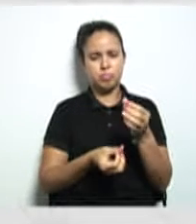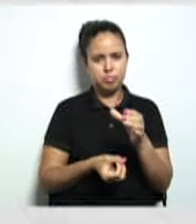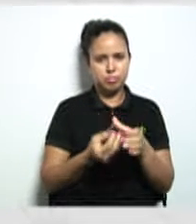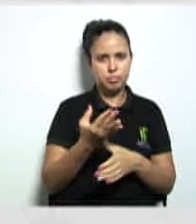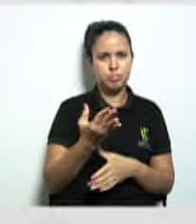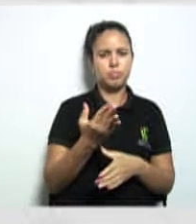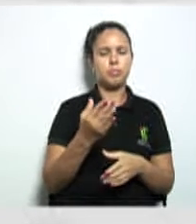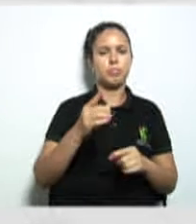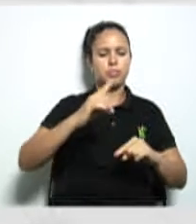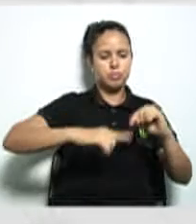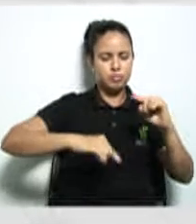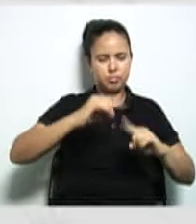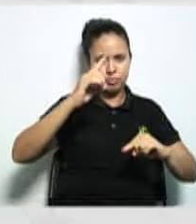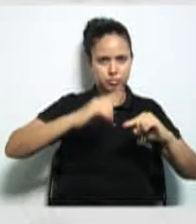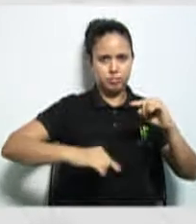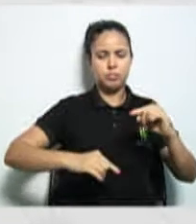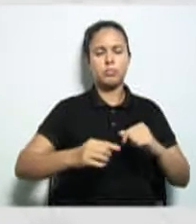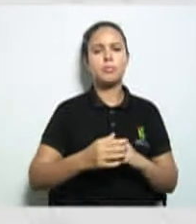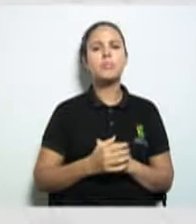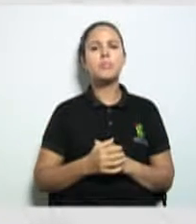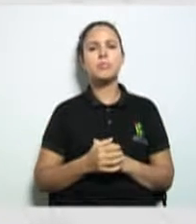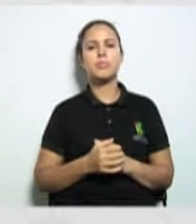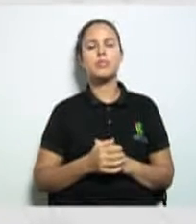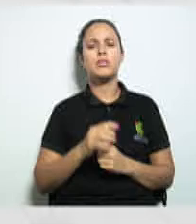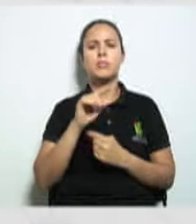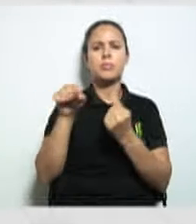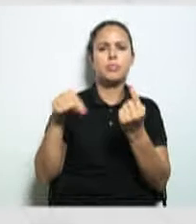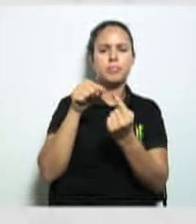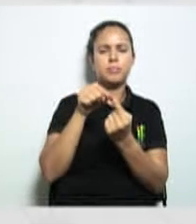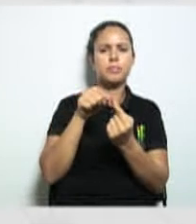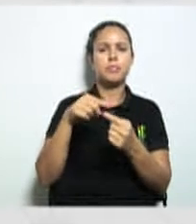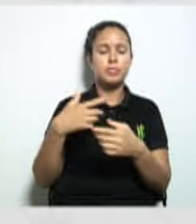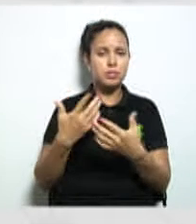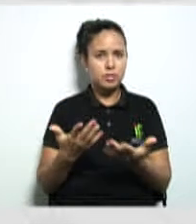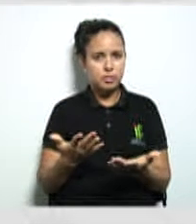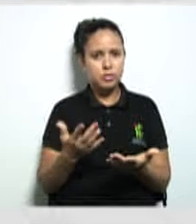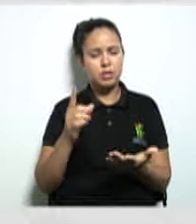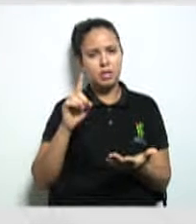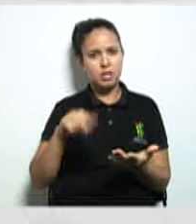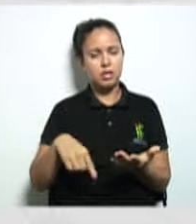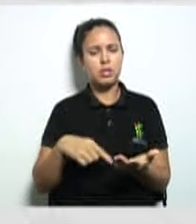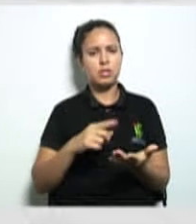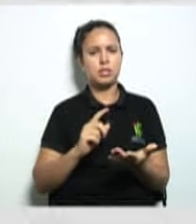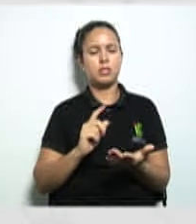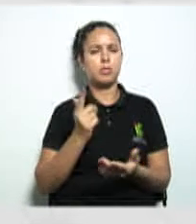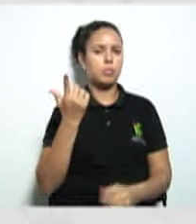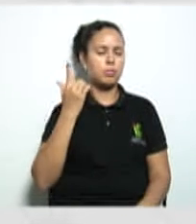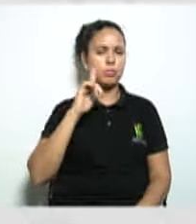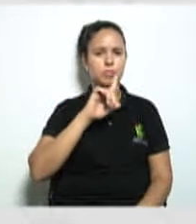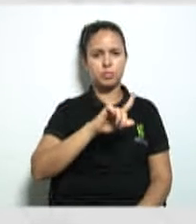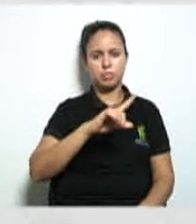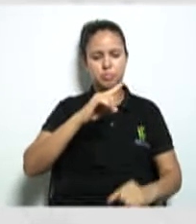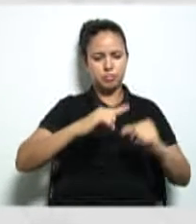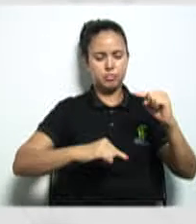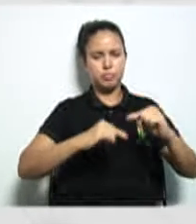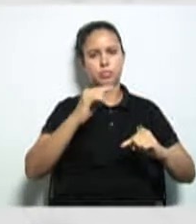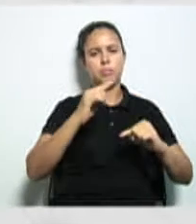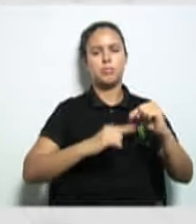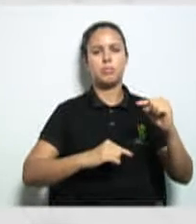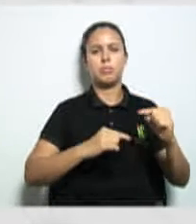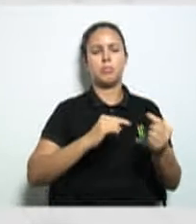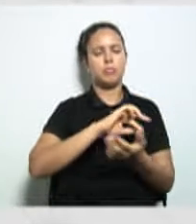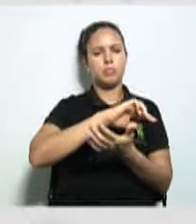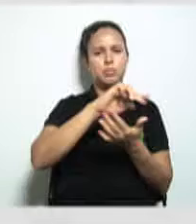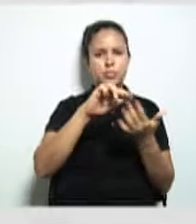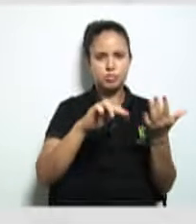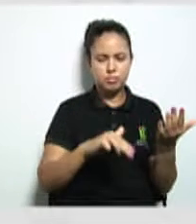essa primeira cooperativa? Qual era o objetivo dela? Era adquirir produtos, aqueles produtos